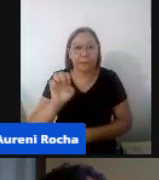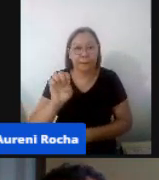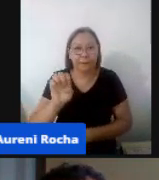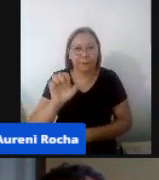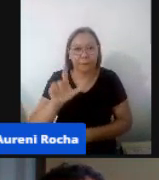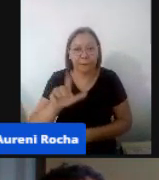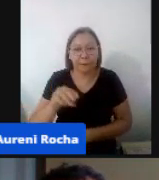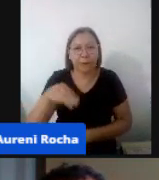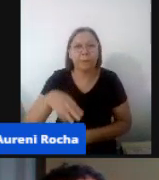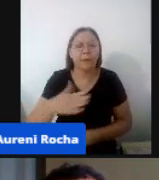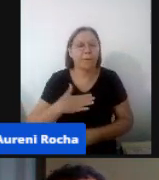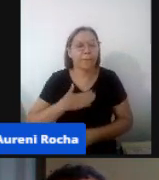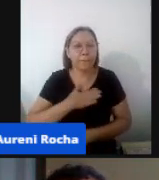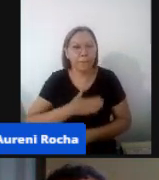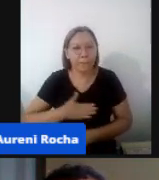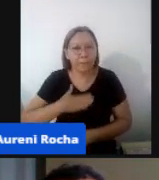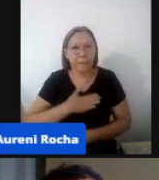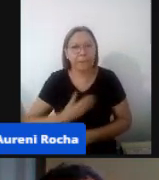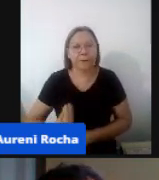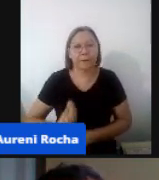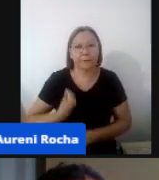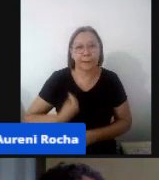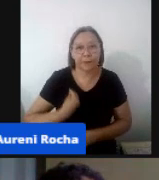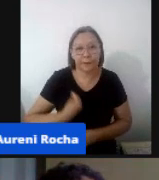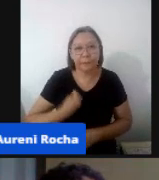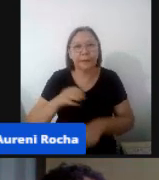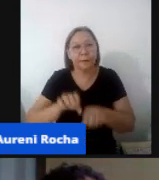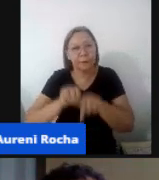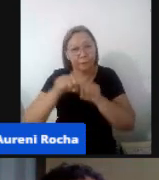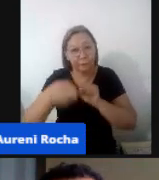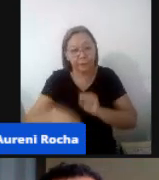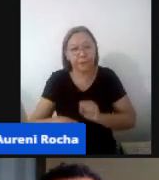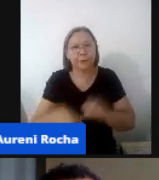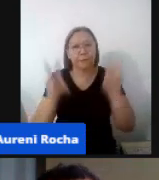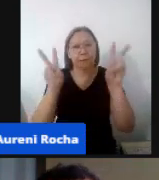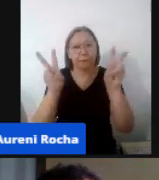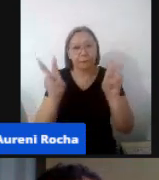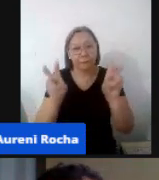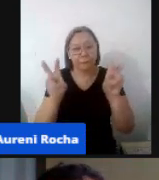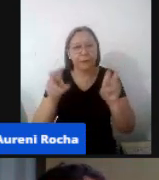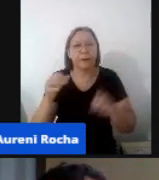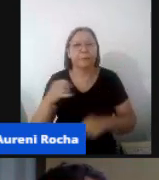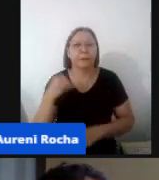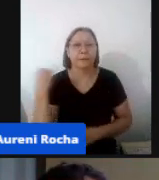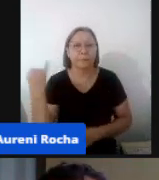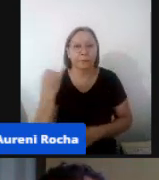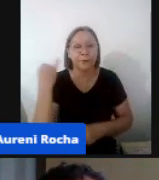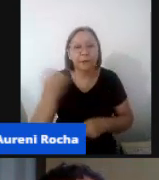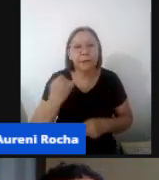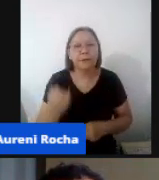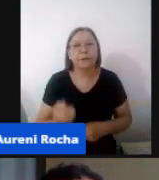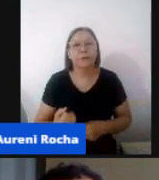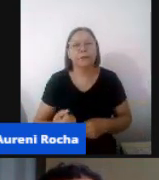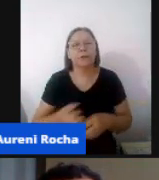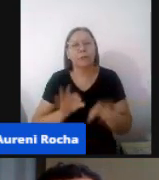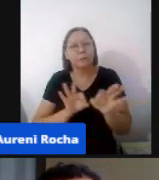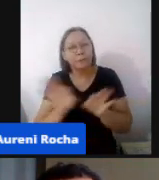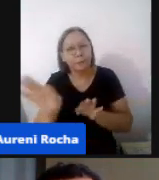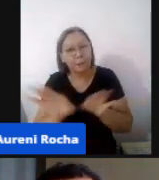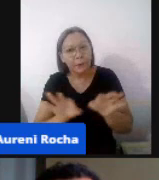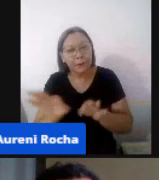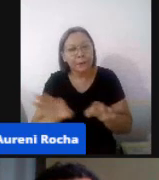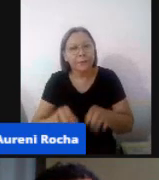dessa formação, em que trataremos de um tema tão importante, que é como planejar as aulas de matemática em tempos